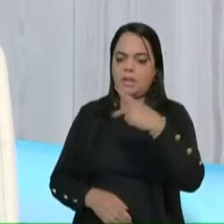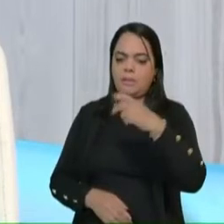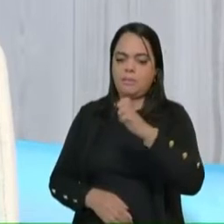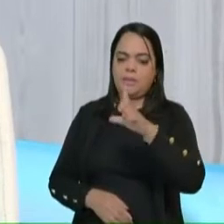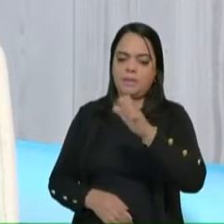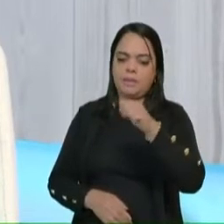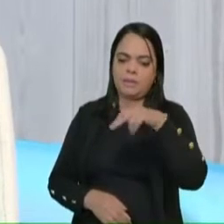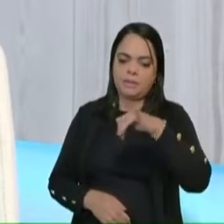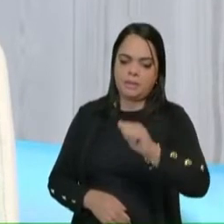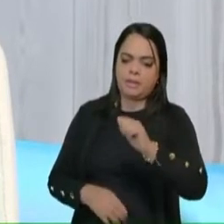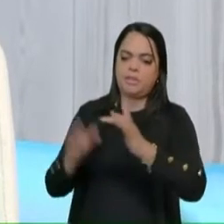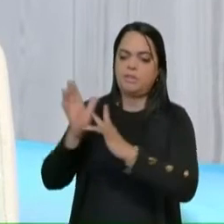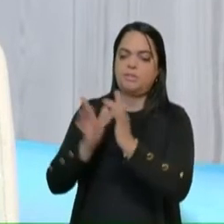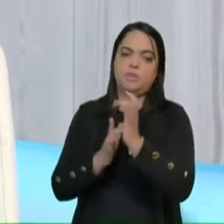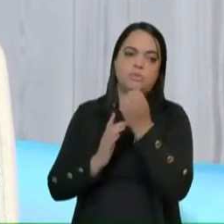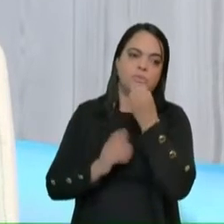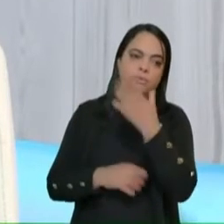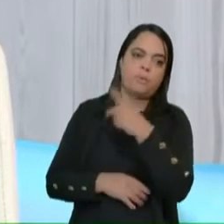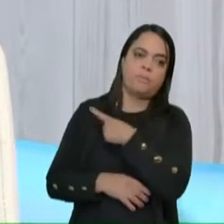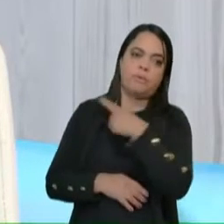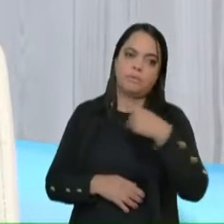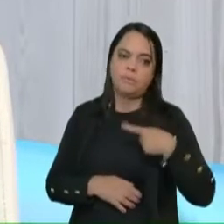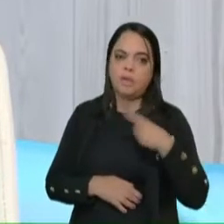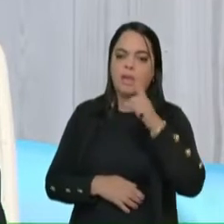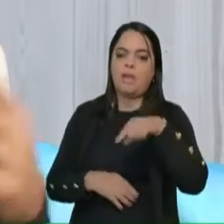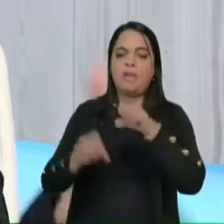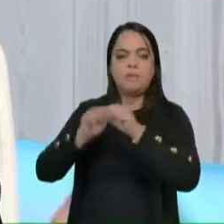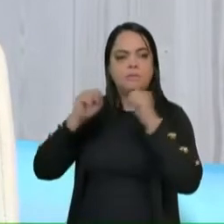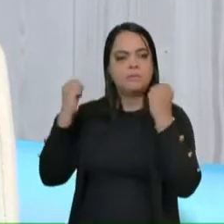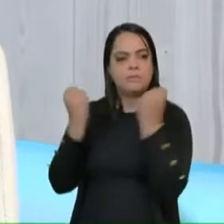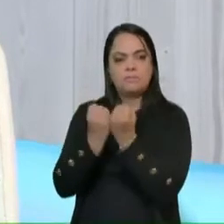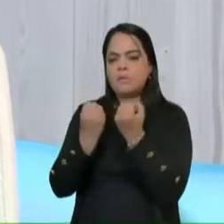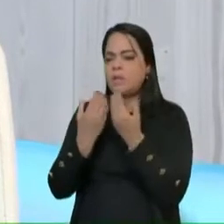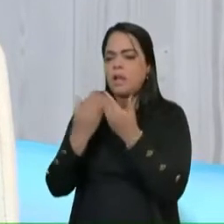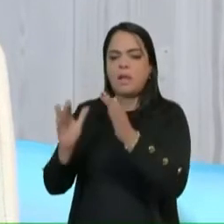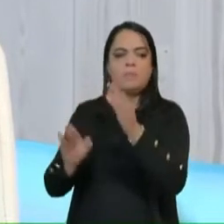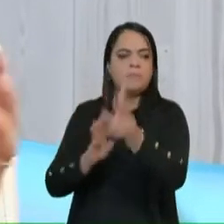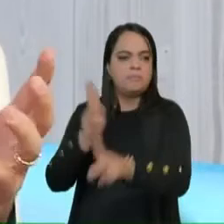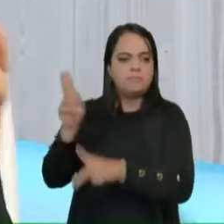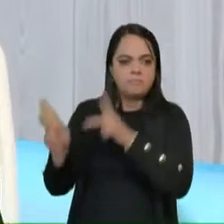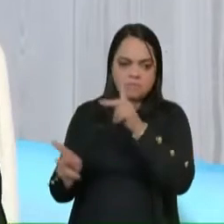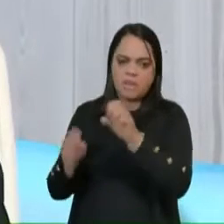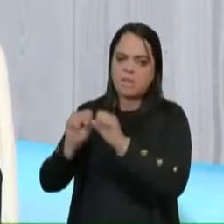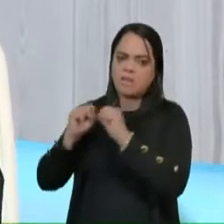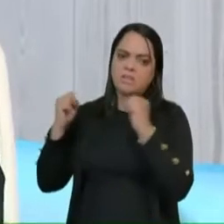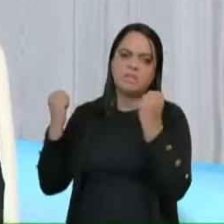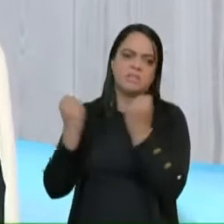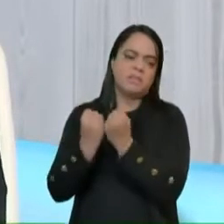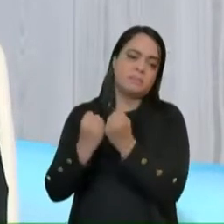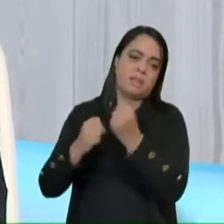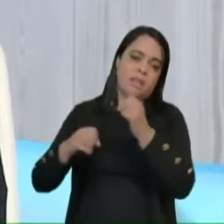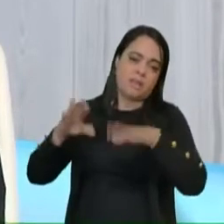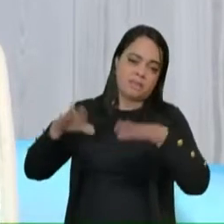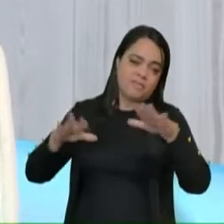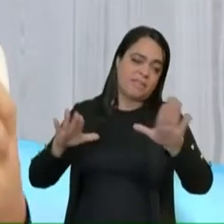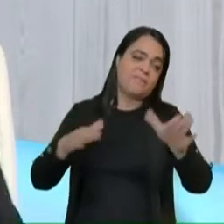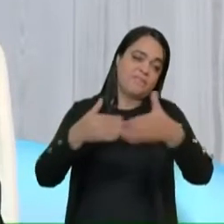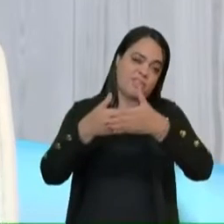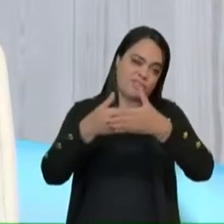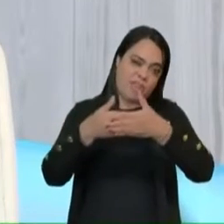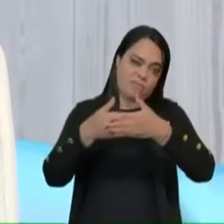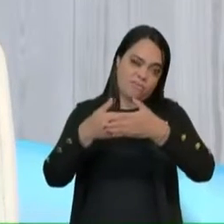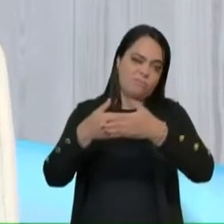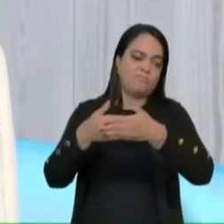Pastor então é é um seminário digo que é um seminário aberto para o povo né o seminário muitas vezes fechado né